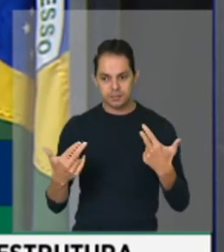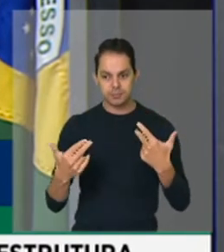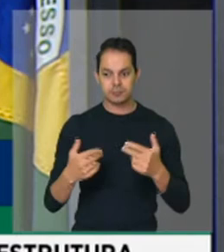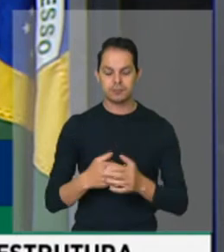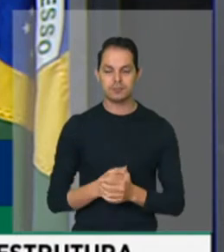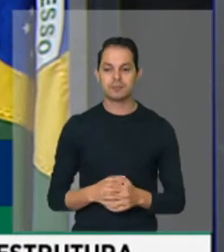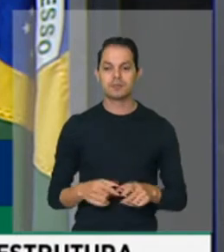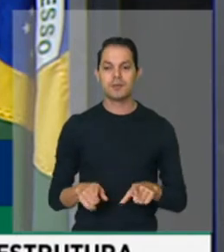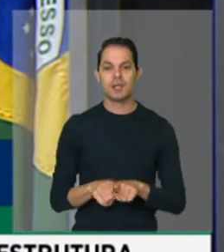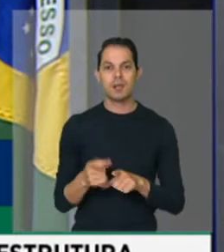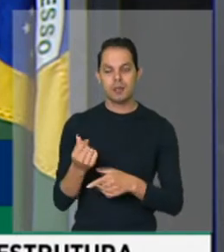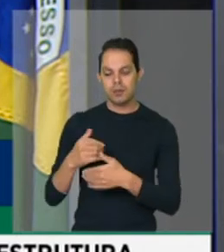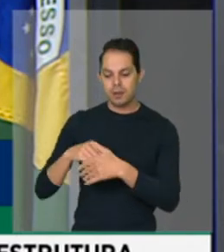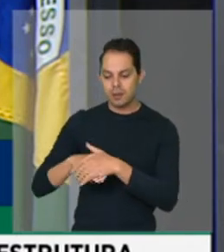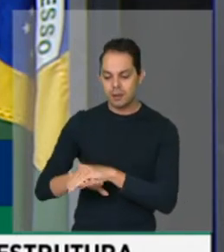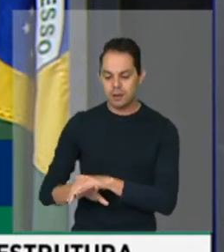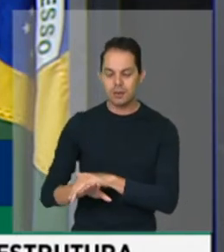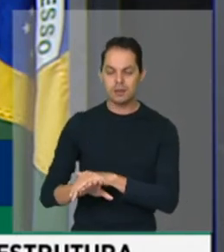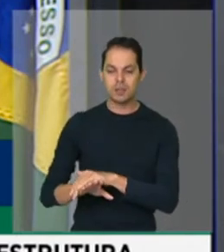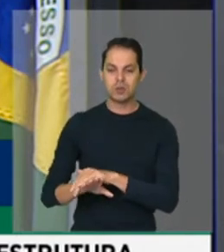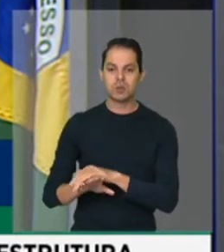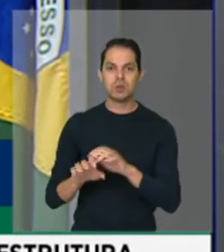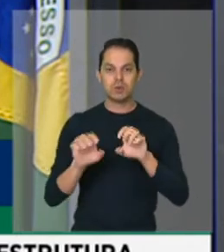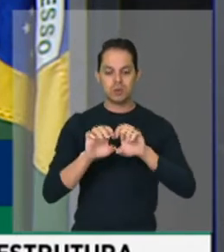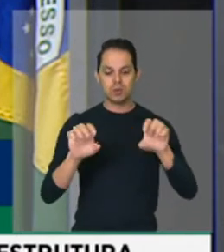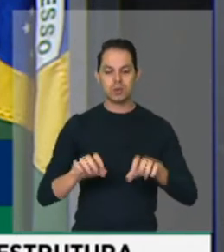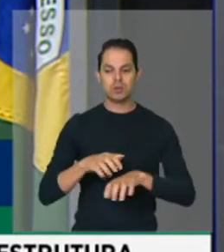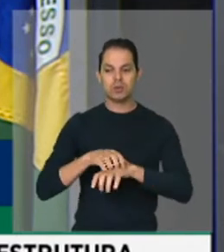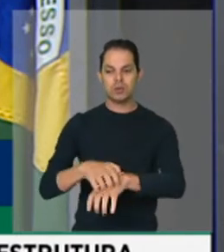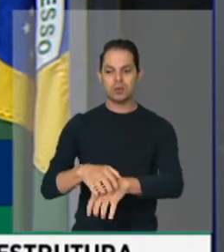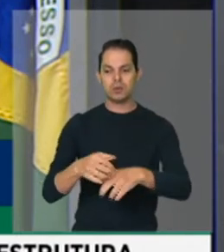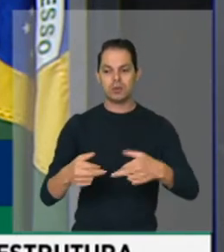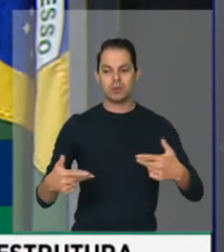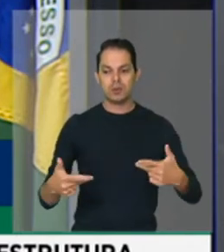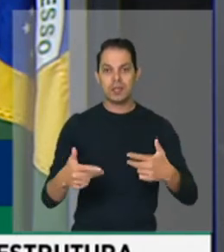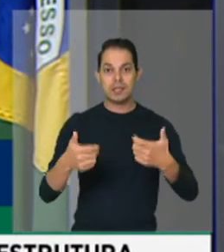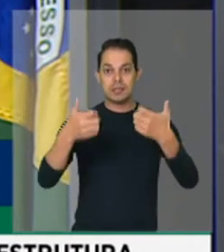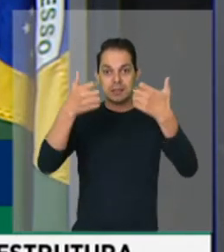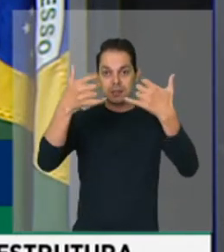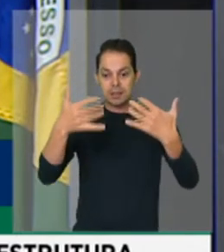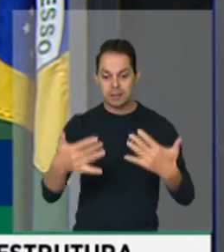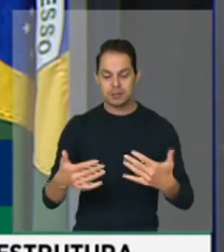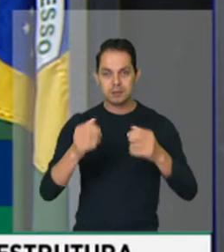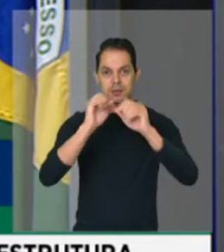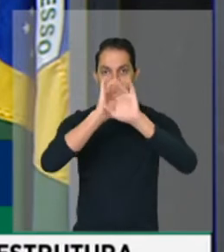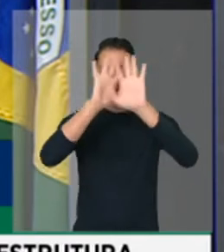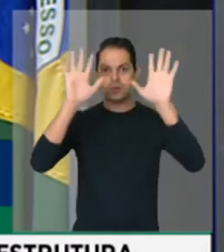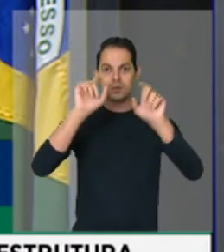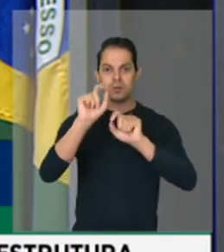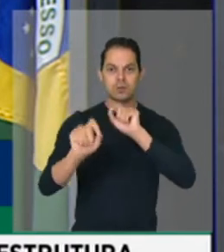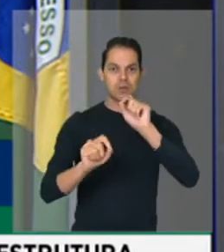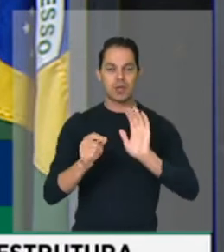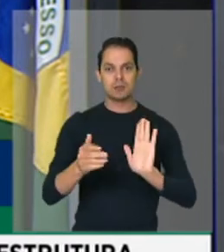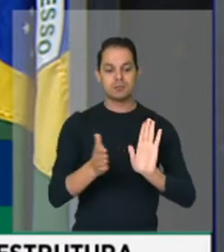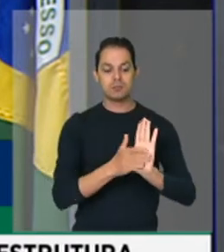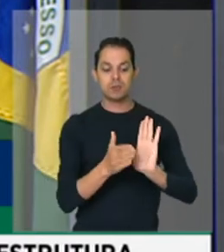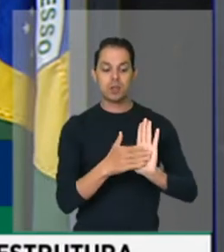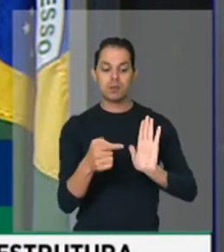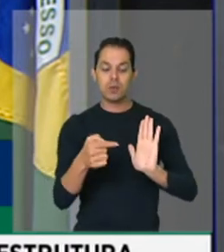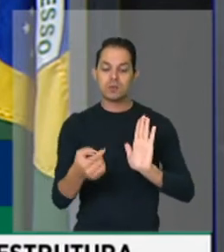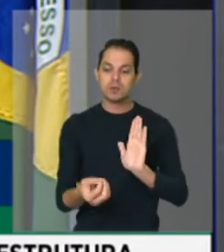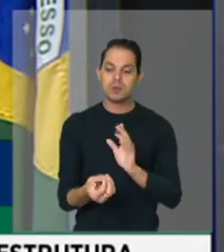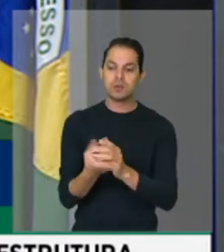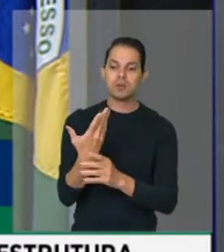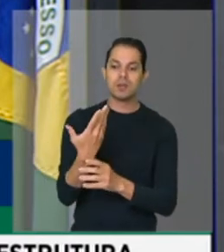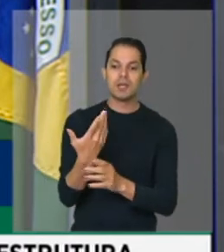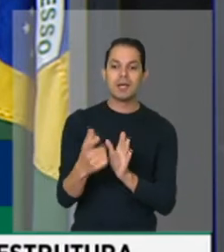os fundos de investimento em infraestrutura. Esclarecemos que esta propositura surge a partir